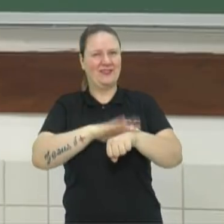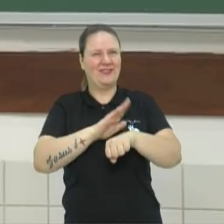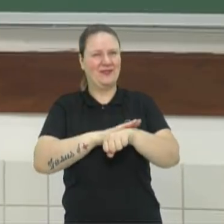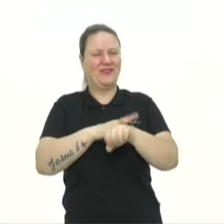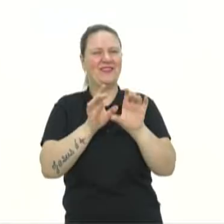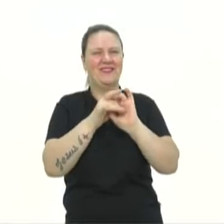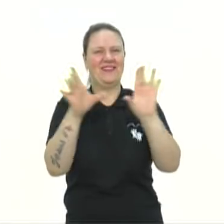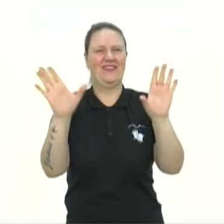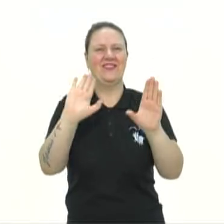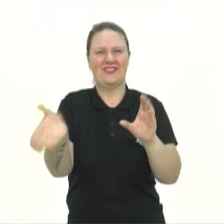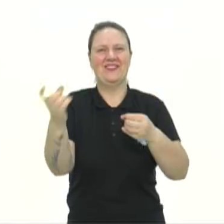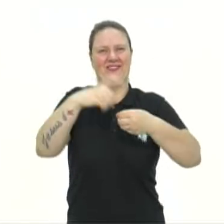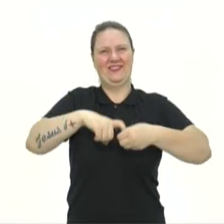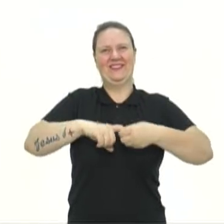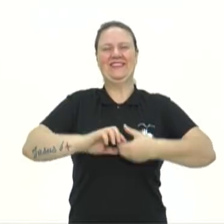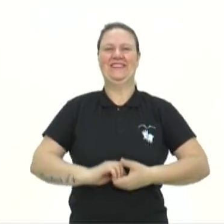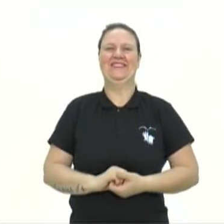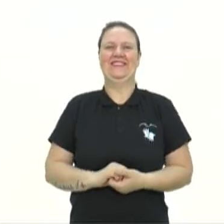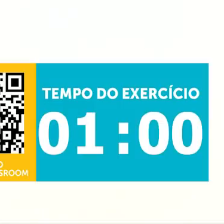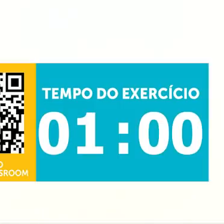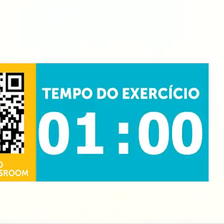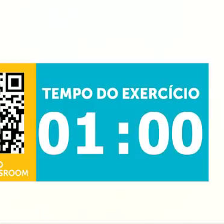retorno.